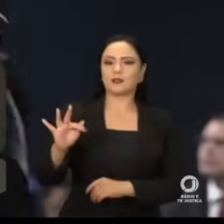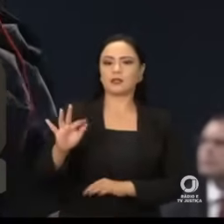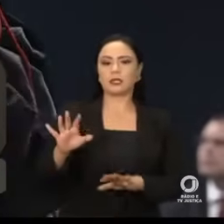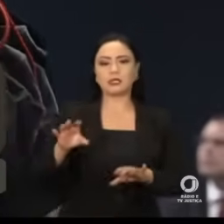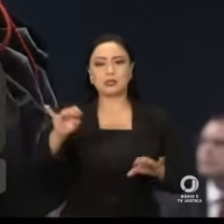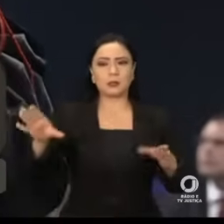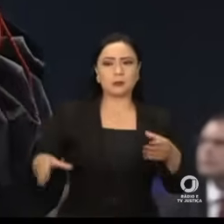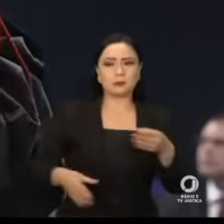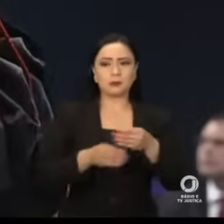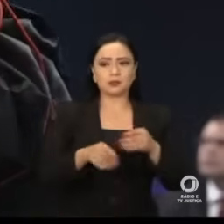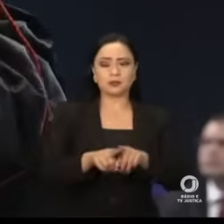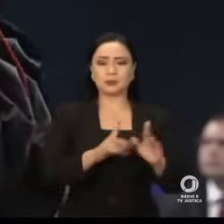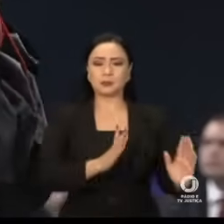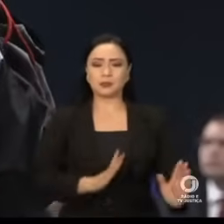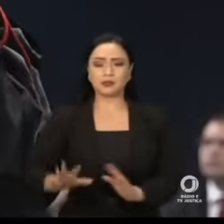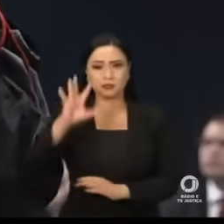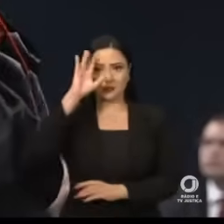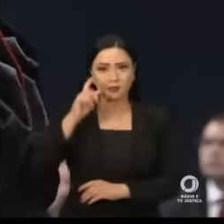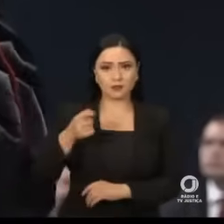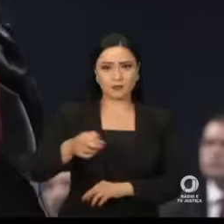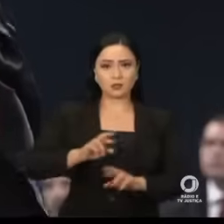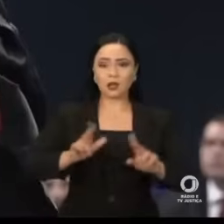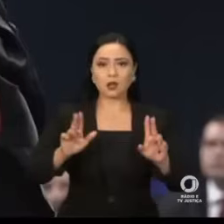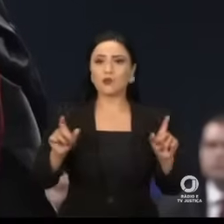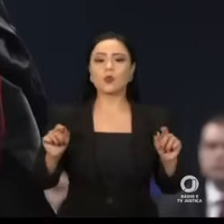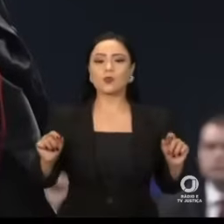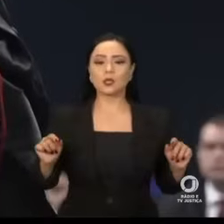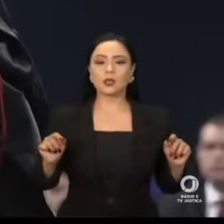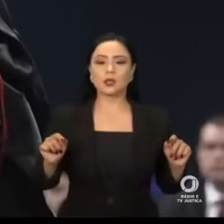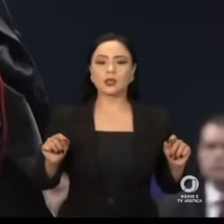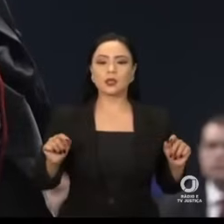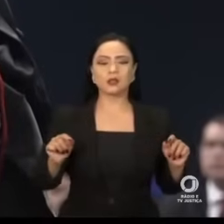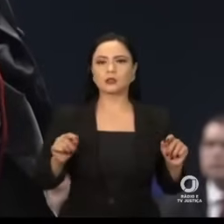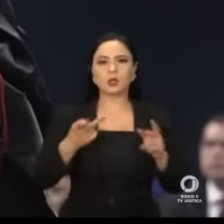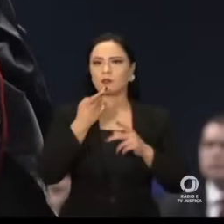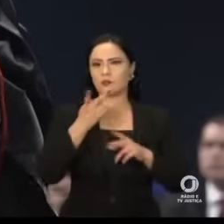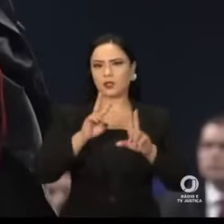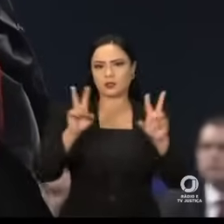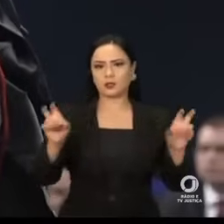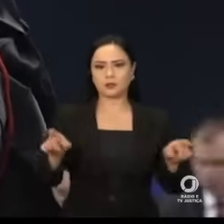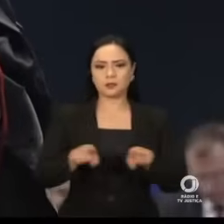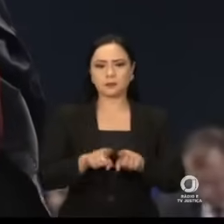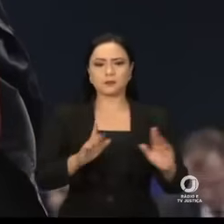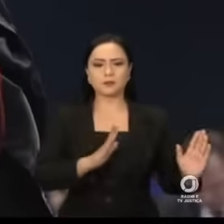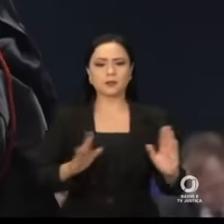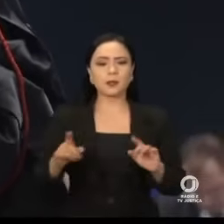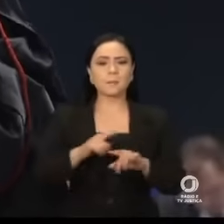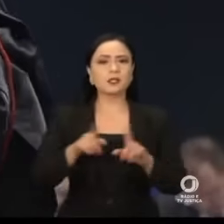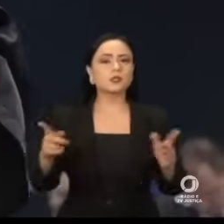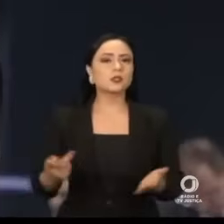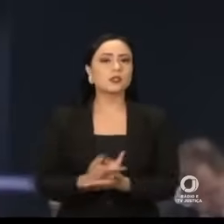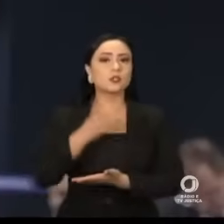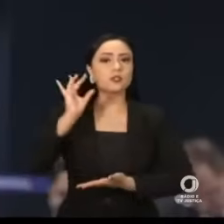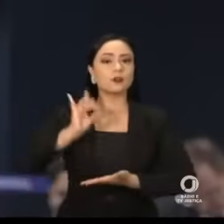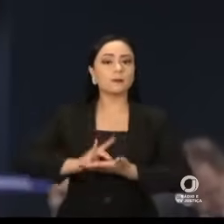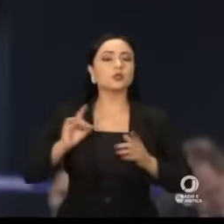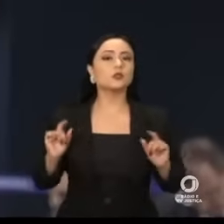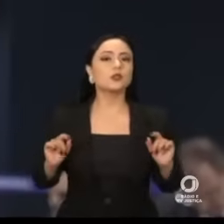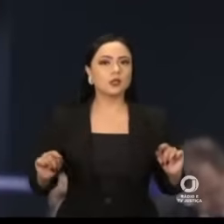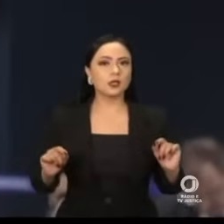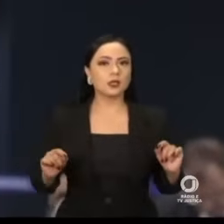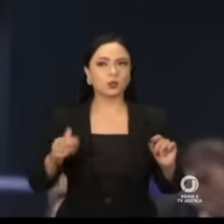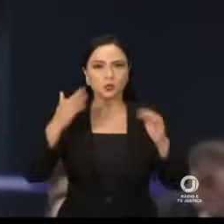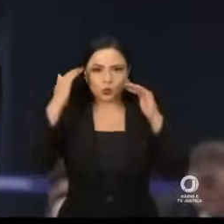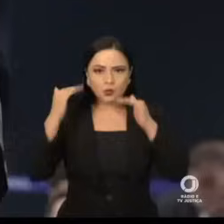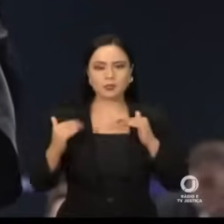Pleno. Essa matéria já foi definida, não vou tocar no assunto. Mas houve, efetivamente, com todo